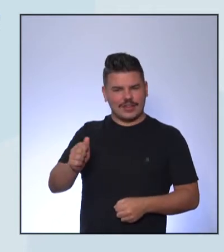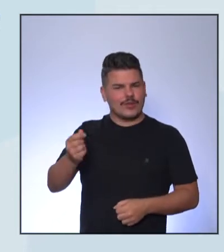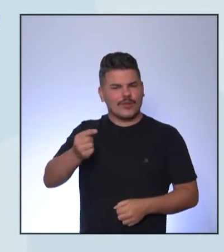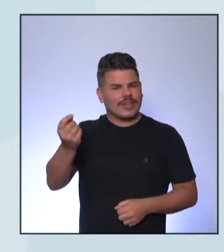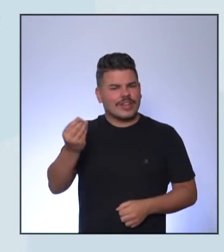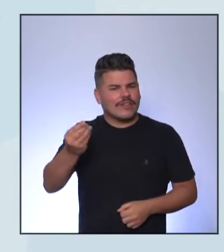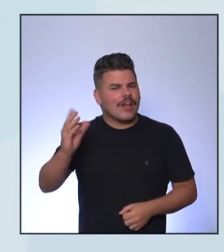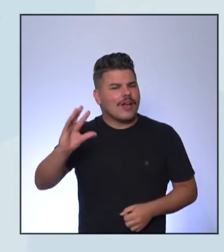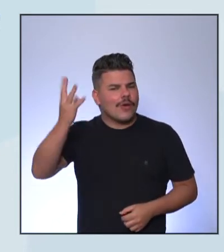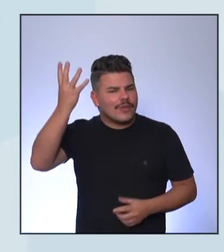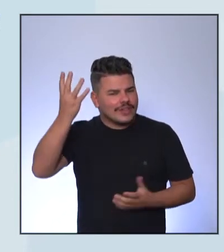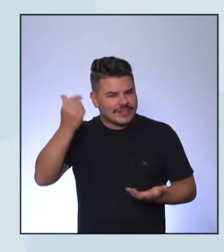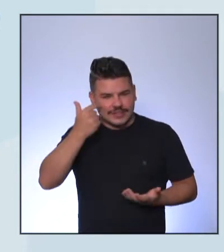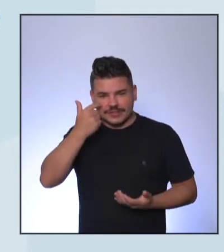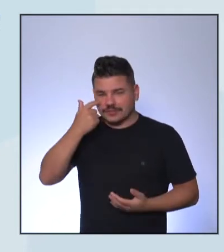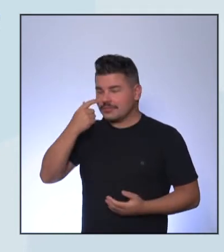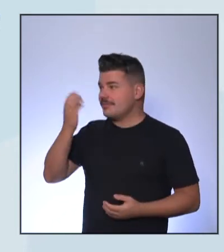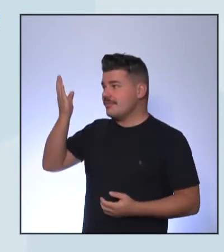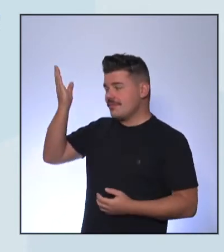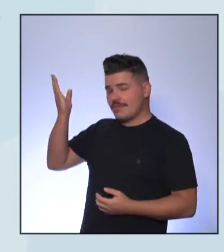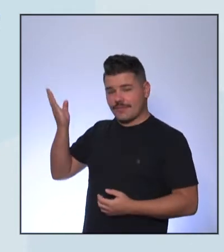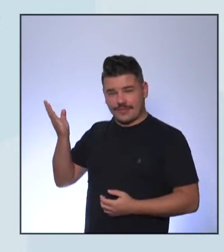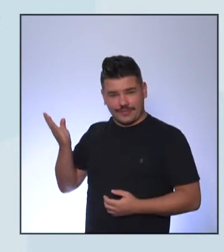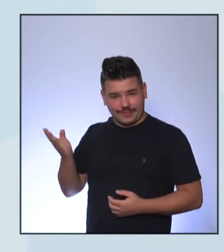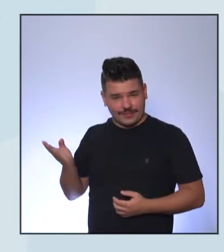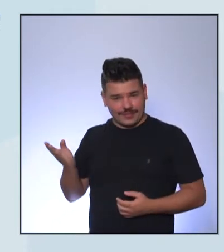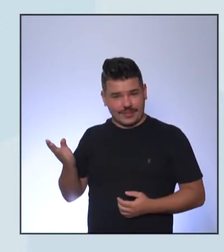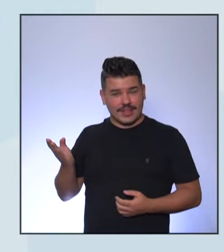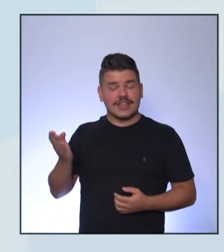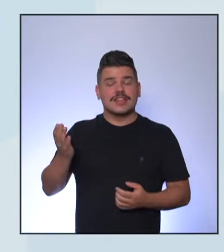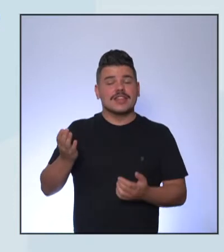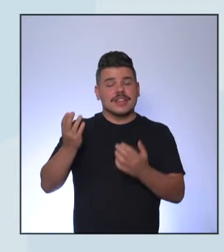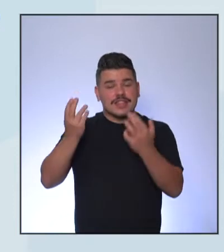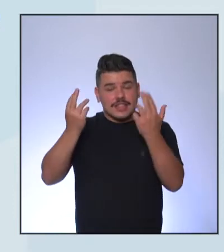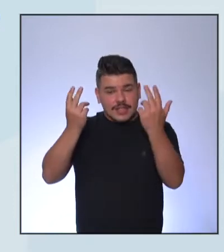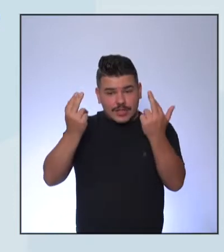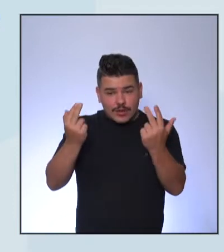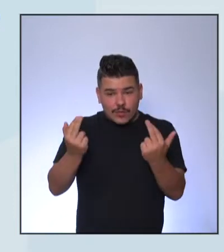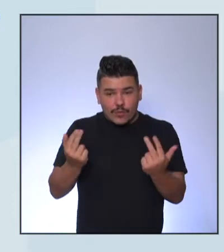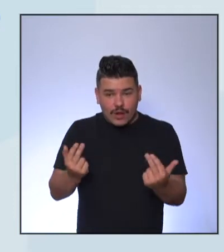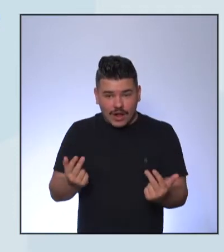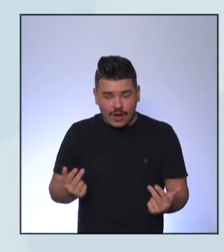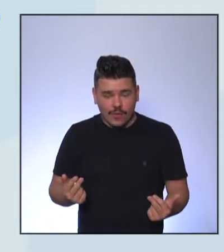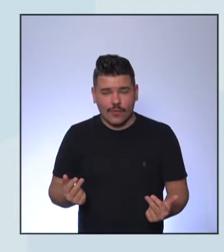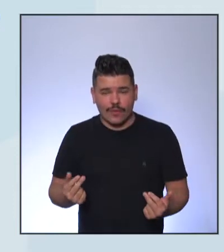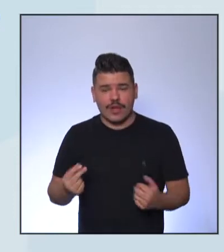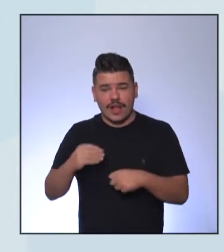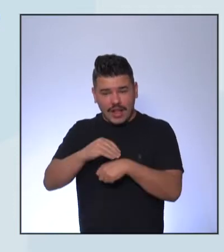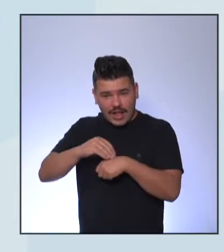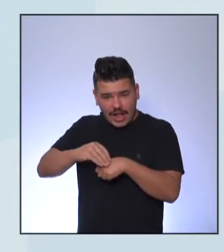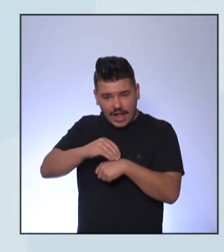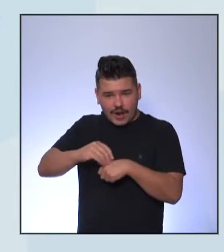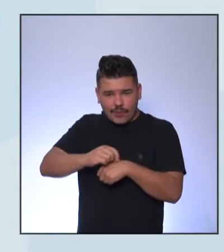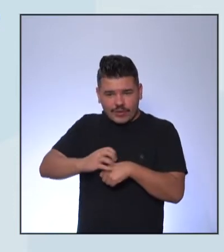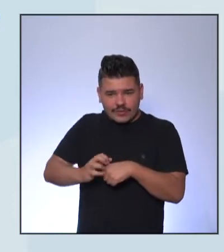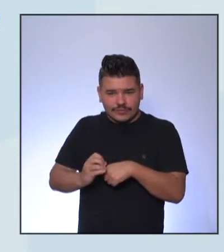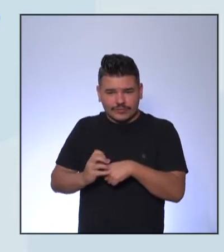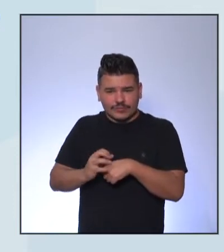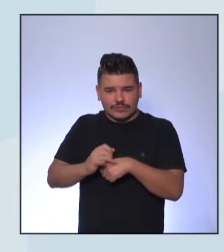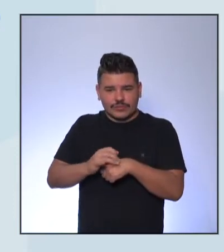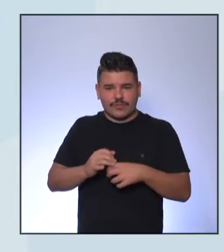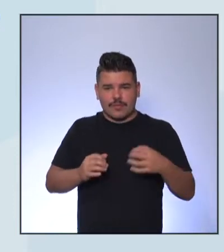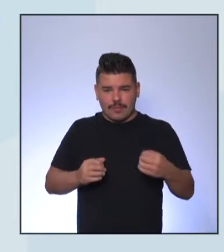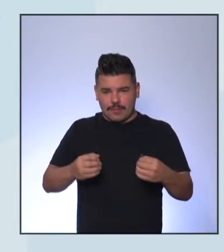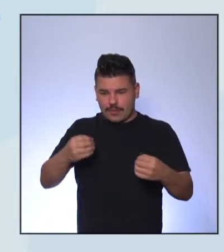vai ser feita da seguinte maneira. A gente vai colocar quantidades iguais de água oxigenada do peróxido de hidrogênio nos